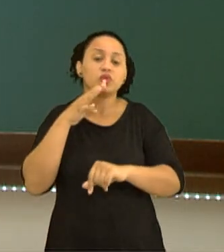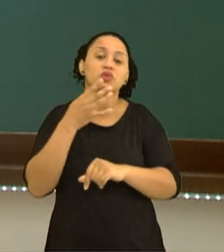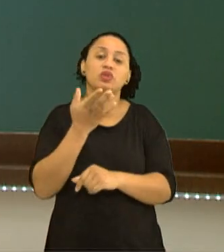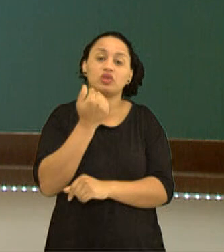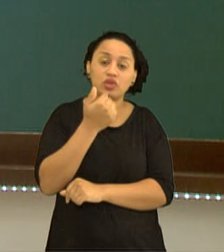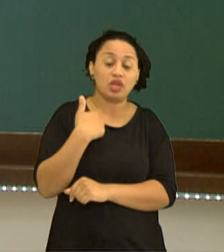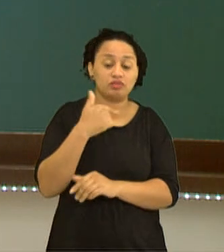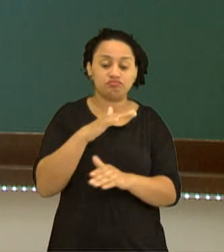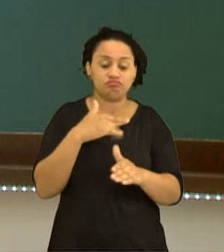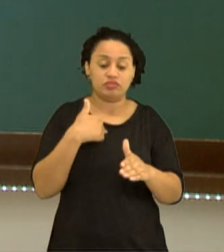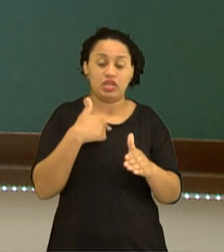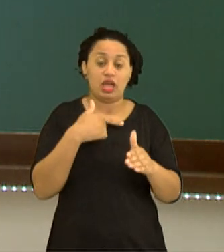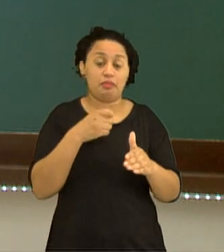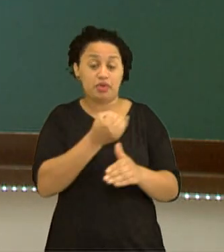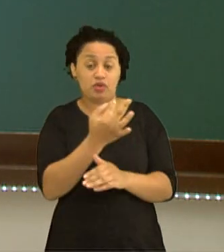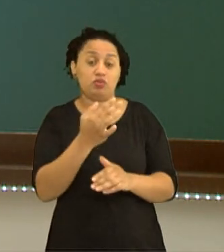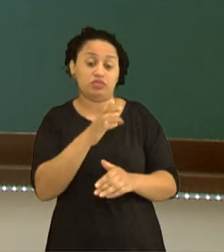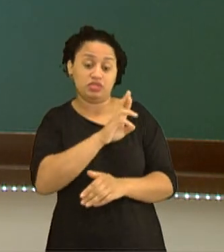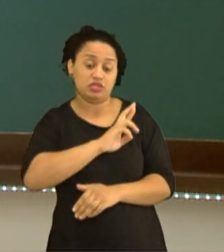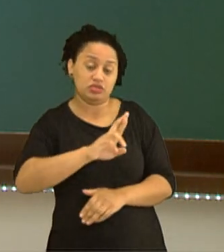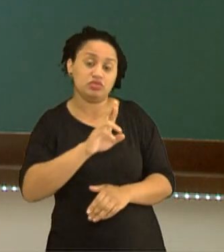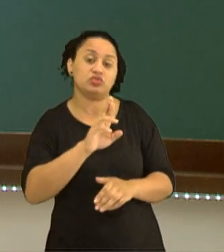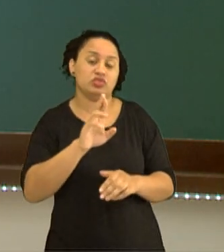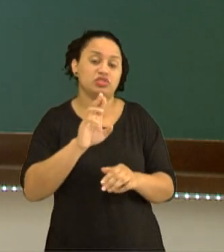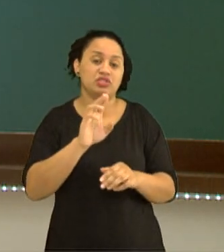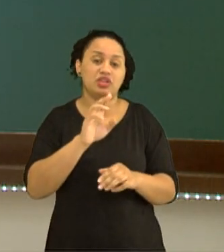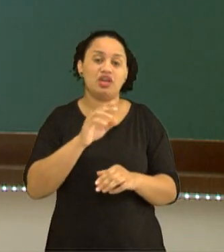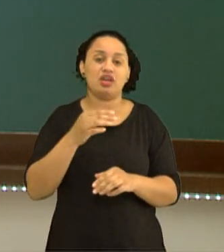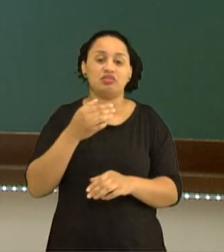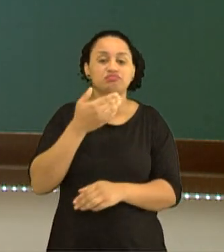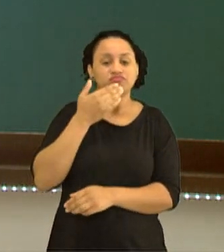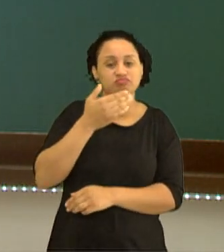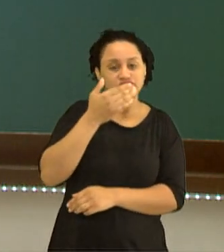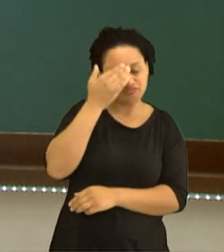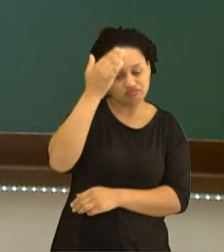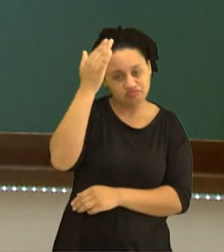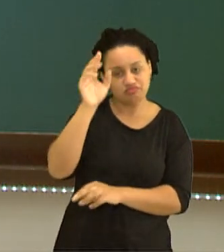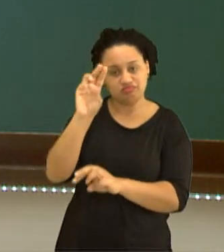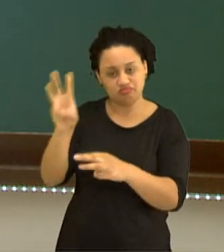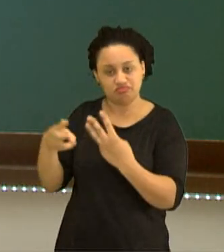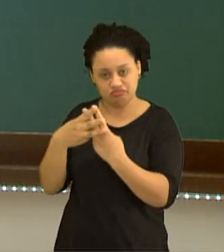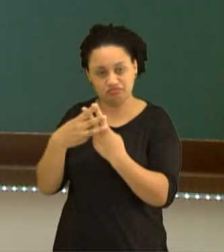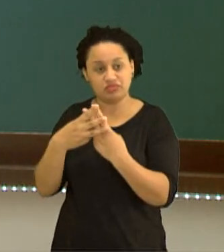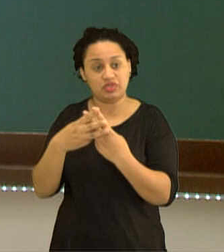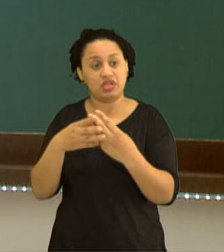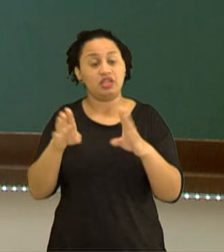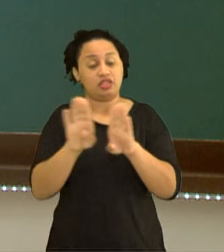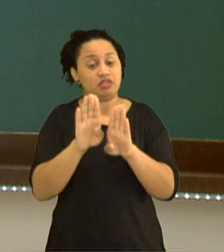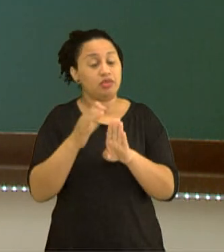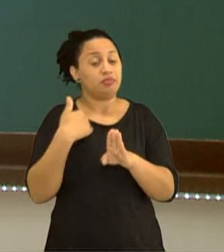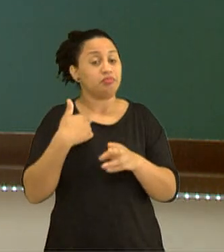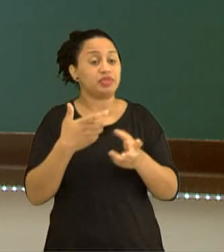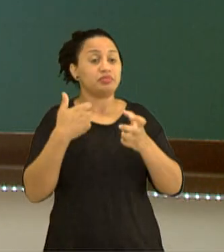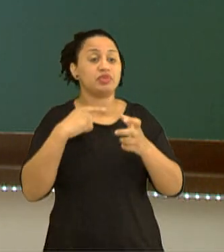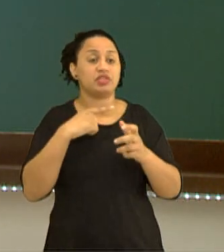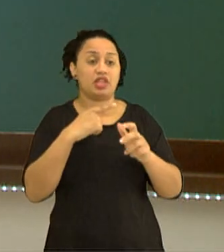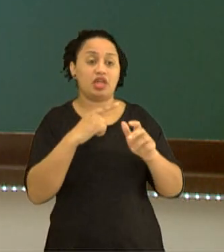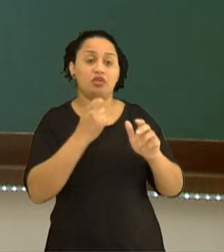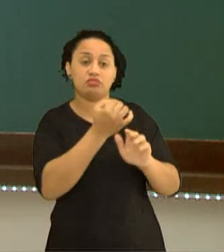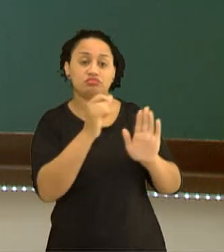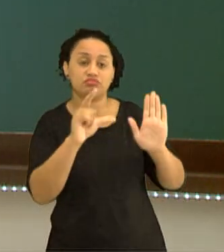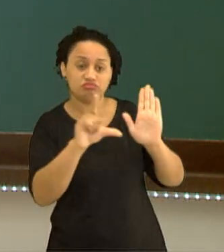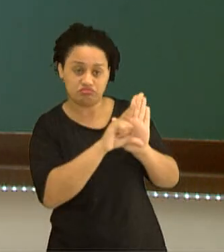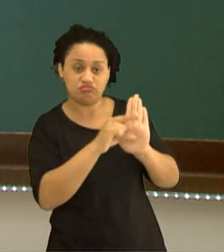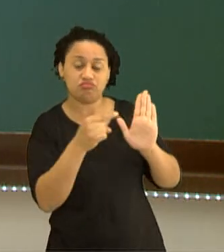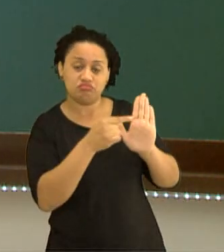são restritos para alguns adeptos do judaísmo e do islamismo. Descobrimos que também existe um conjunto de leis chamado Kashrut,